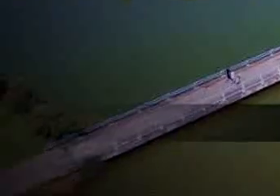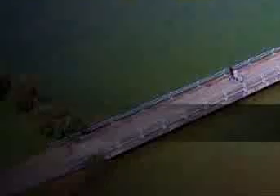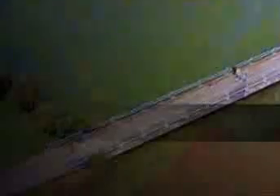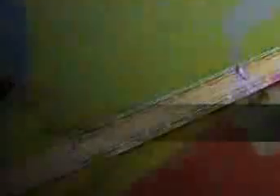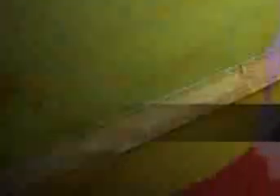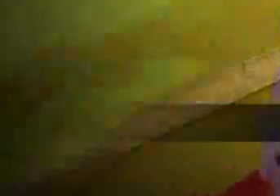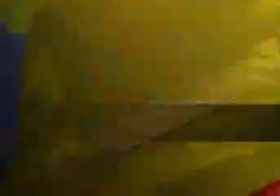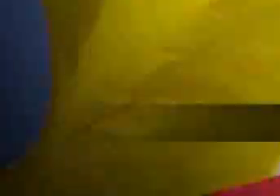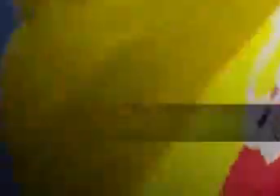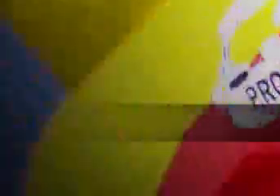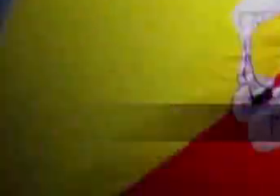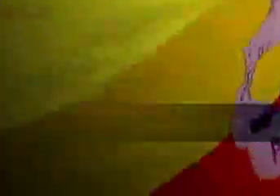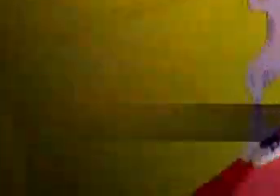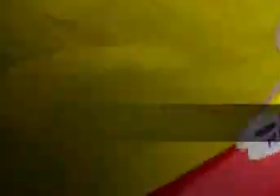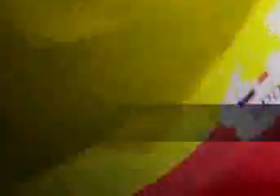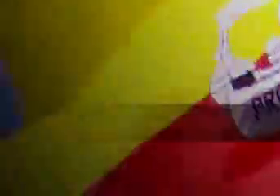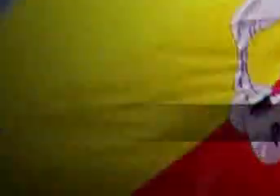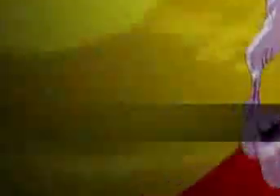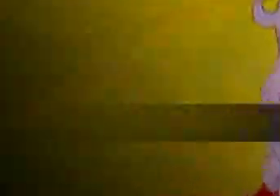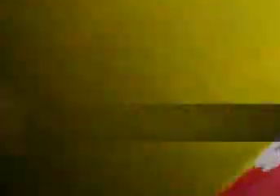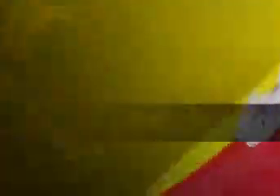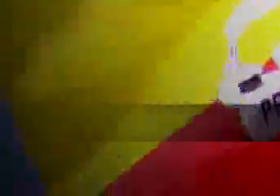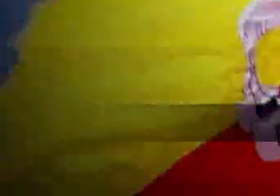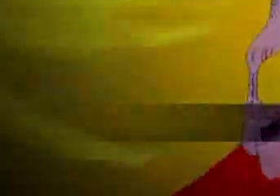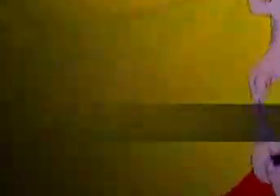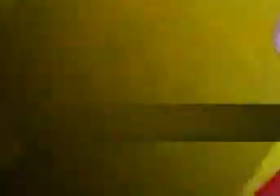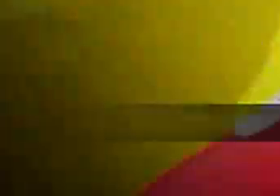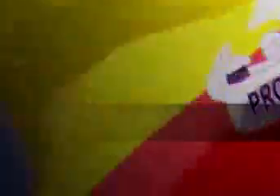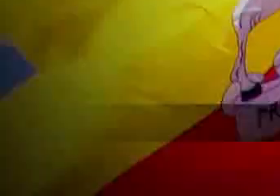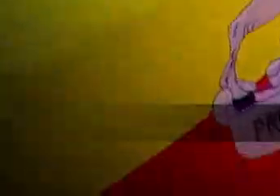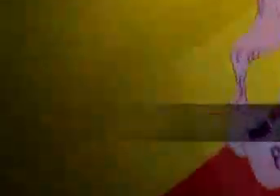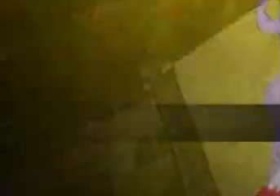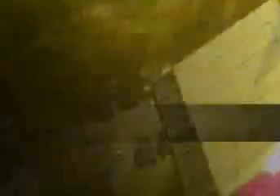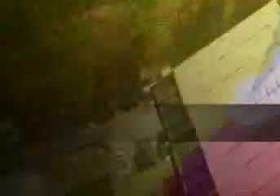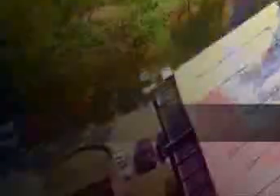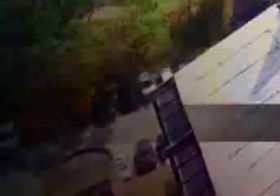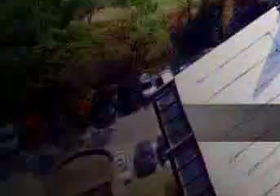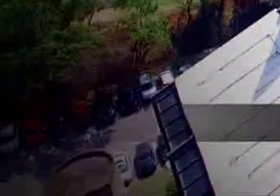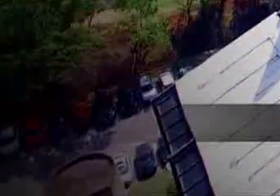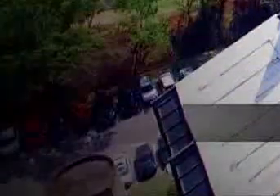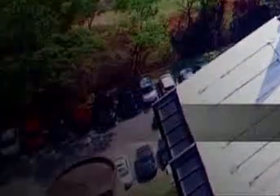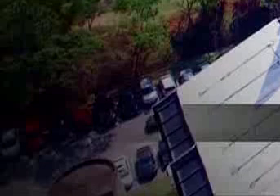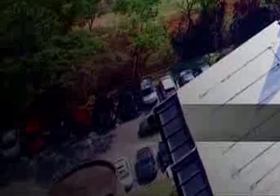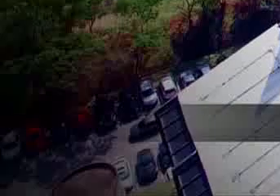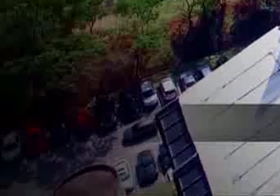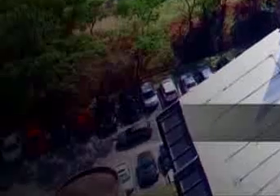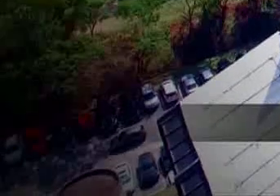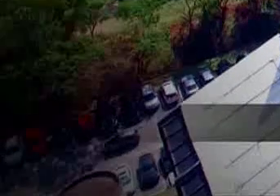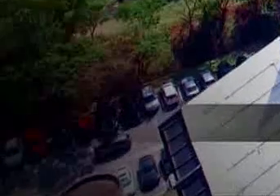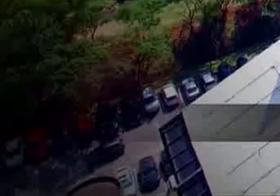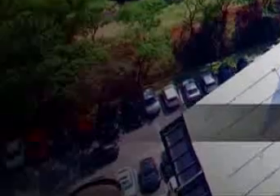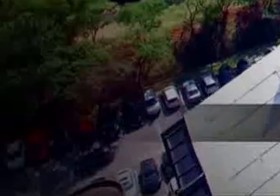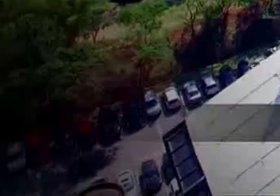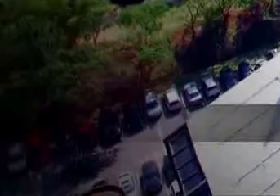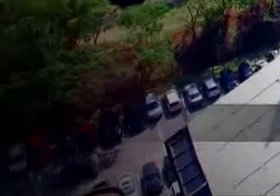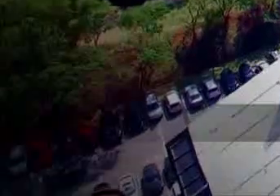Os filhos desse sol na história, gente, pátria amada, Brasil.